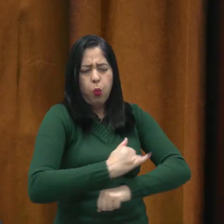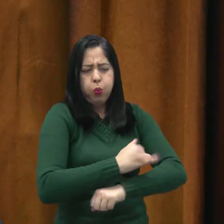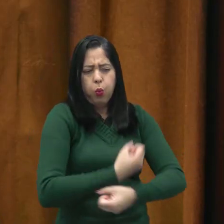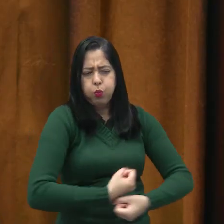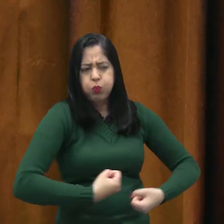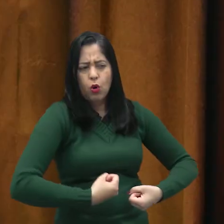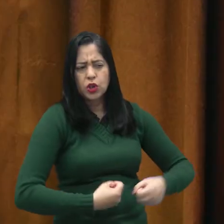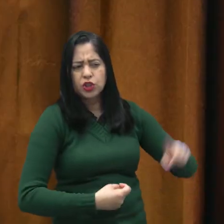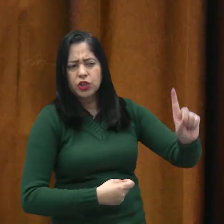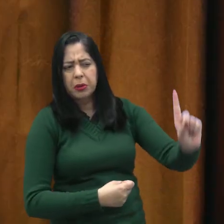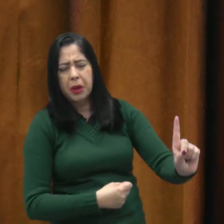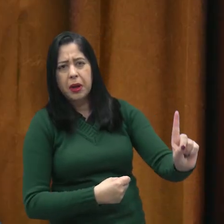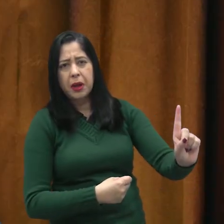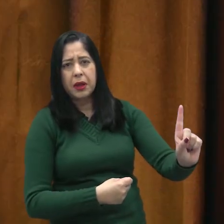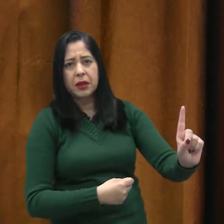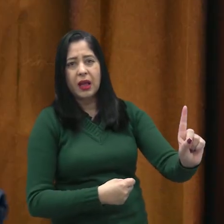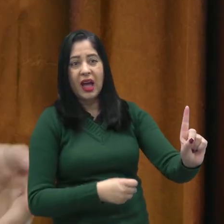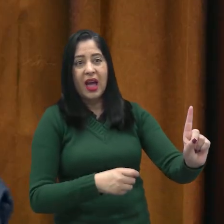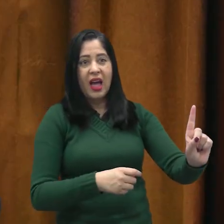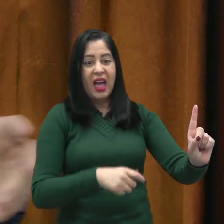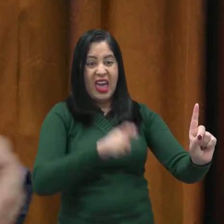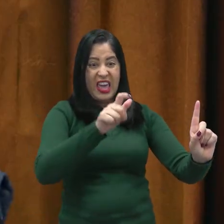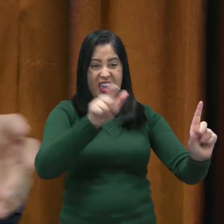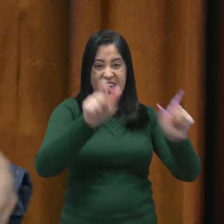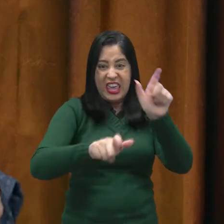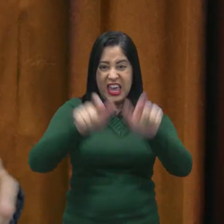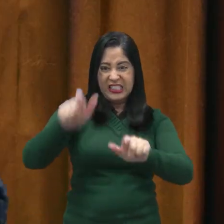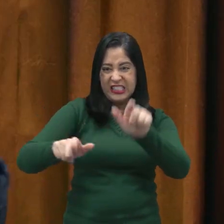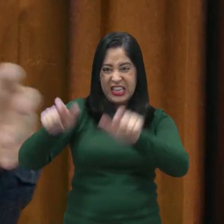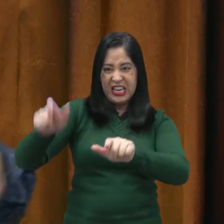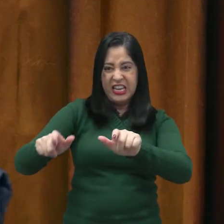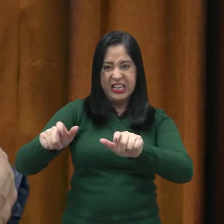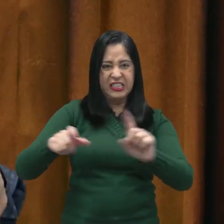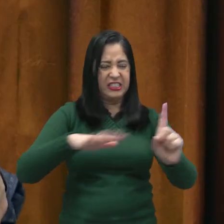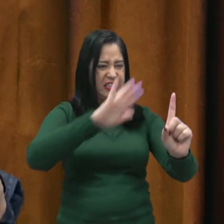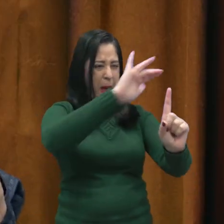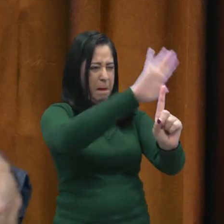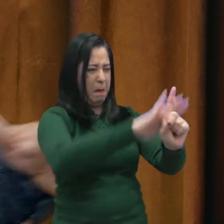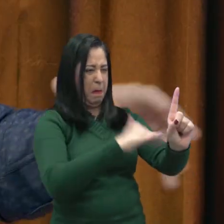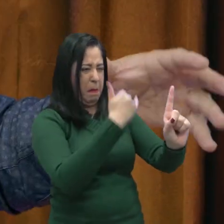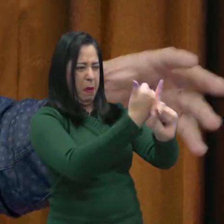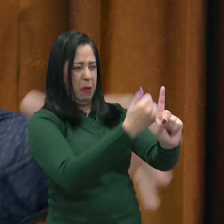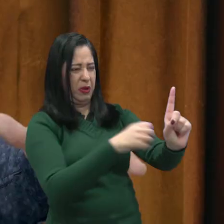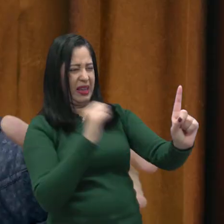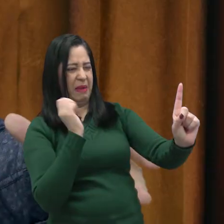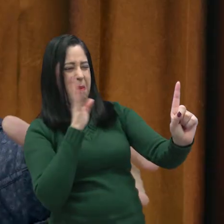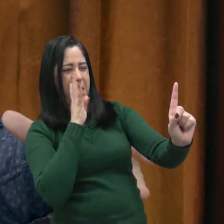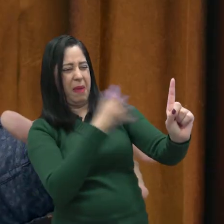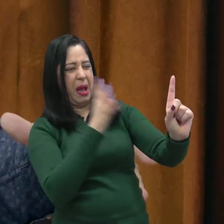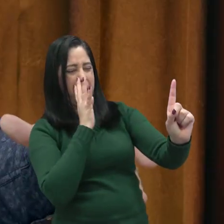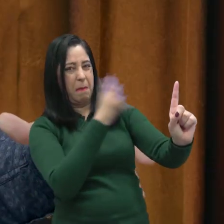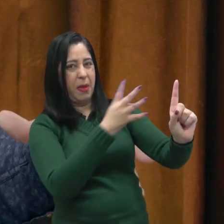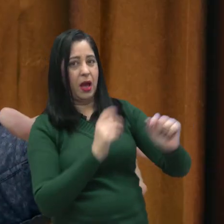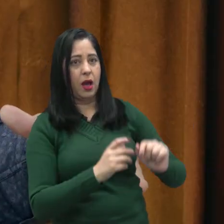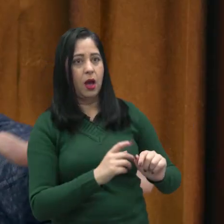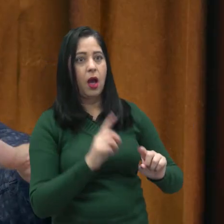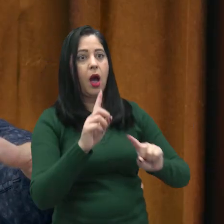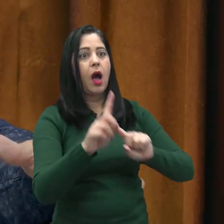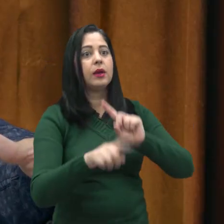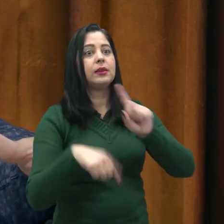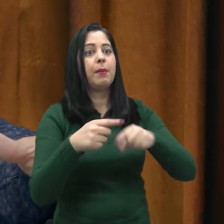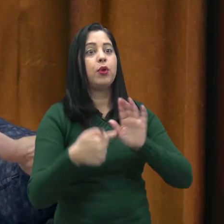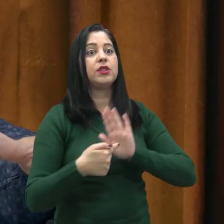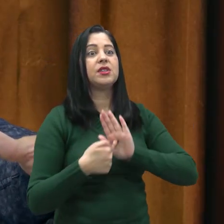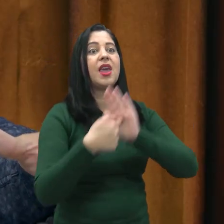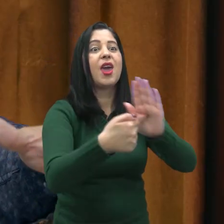meio gordinho, né? E os outros moleques magrinhos fazendo bullying com ele. E daí quando você foi colocar a prática, mostrar a